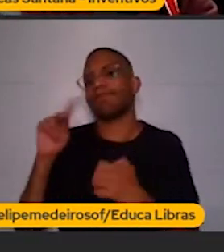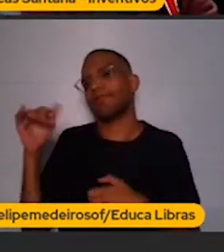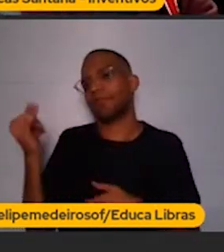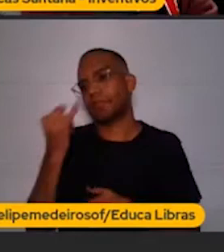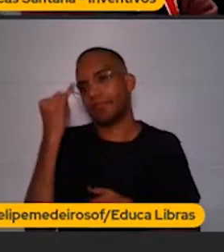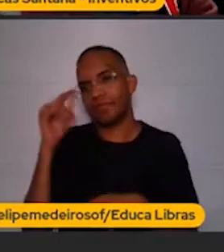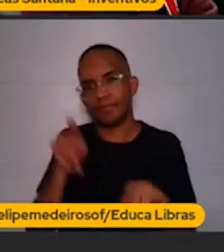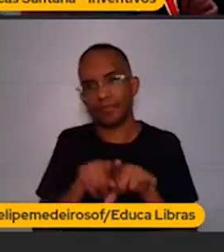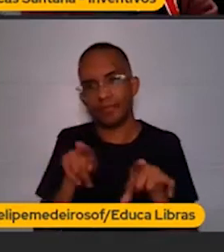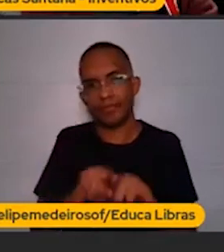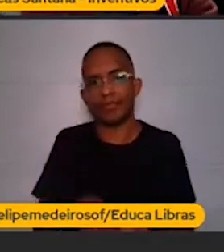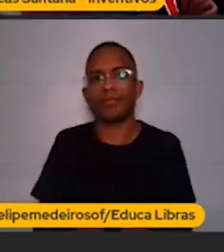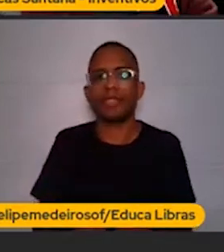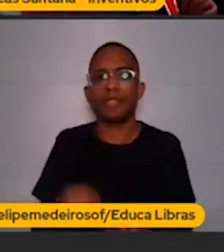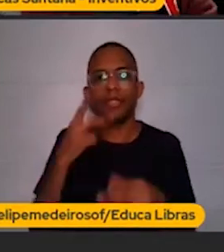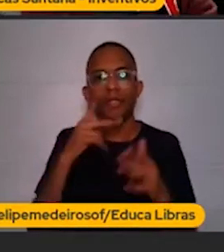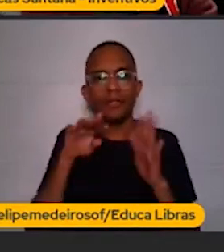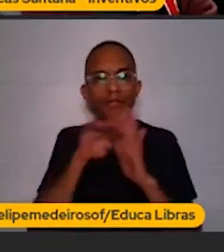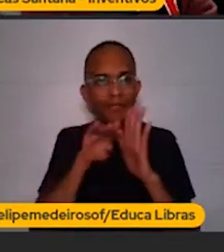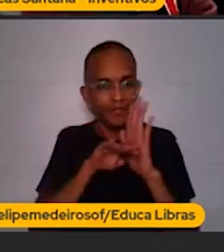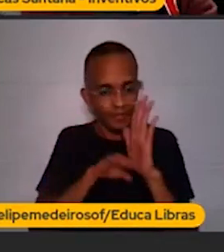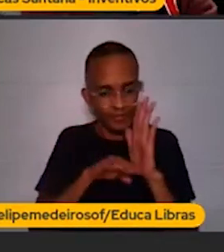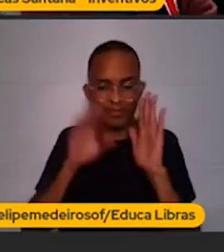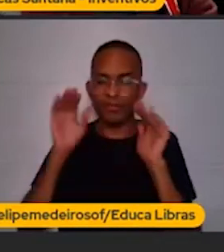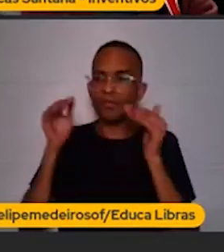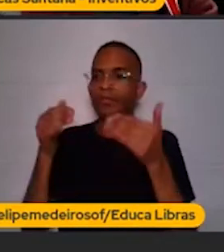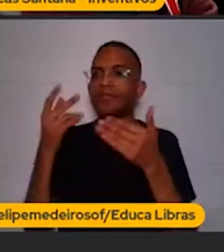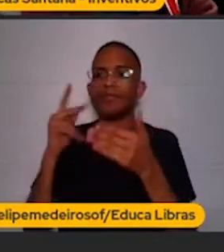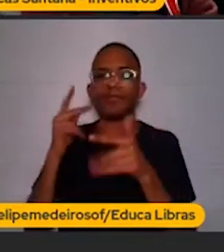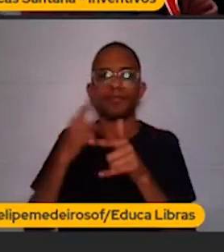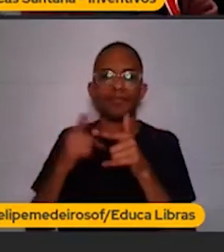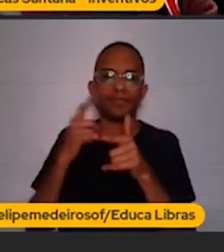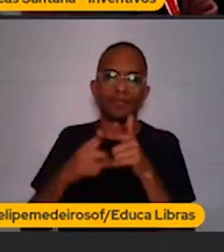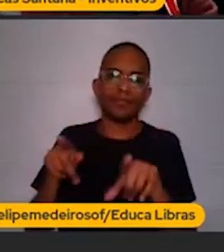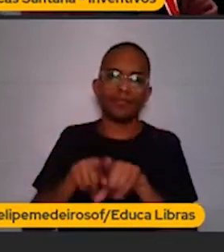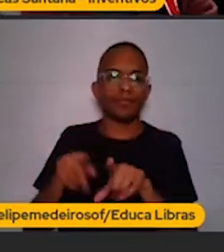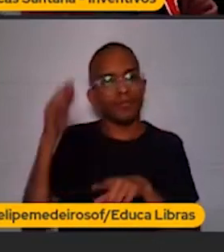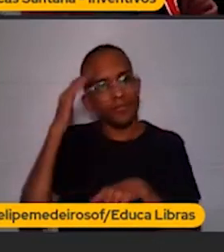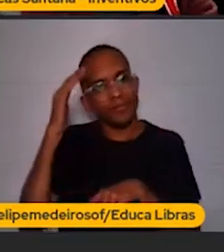daqui, quando vocês estiverem fazendo formulários, foquem bastante no problema e